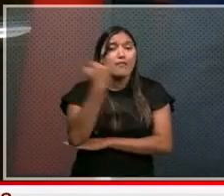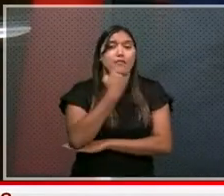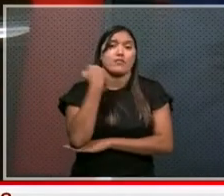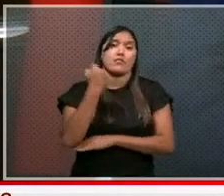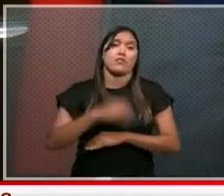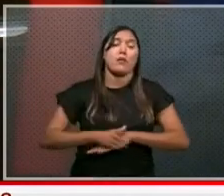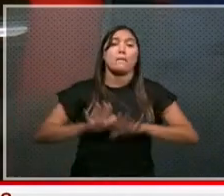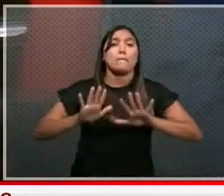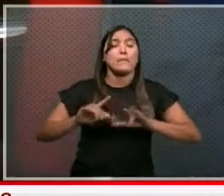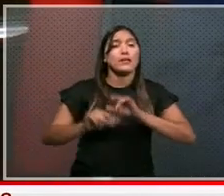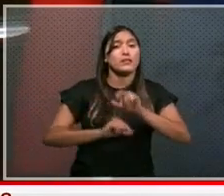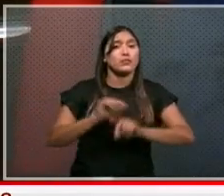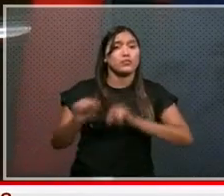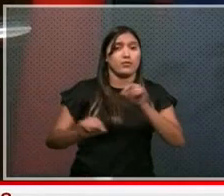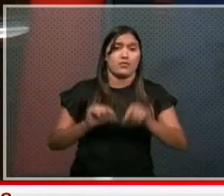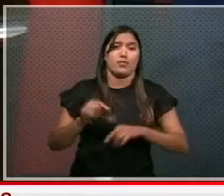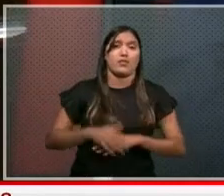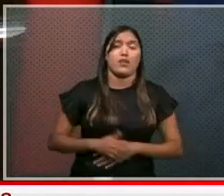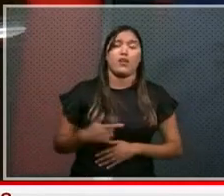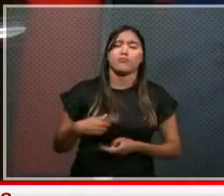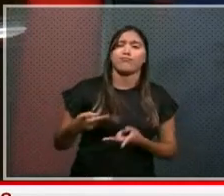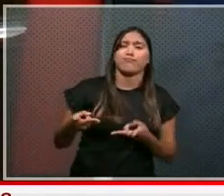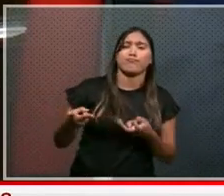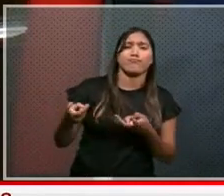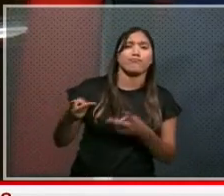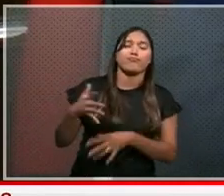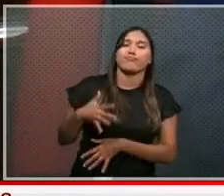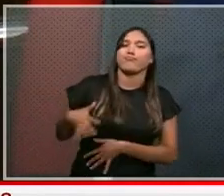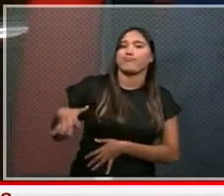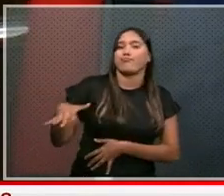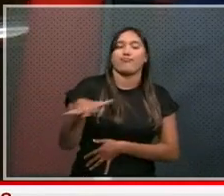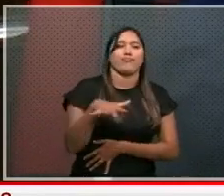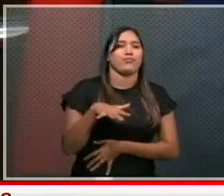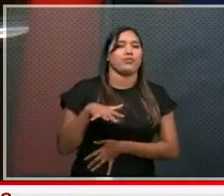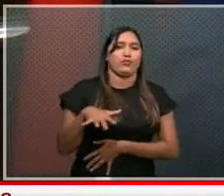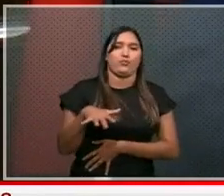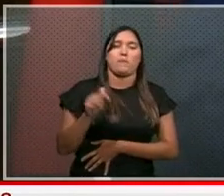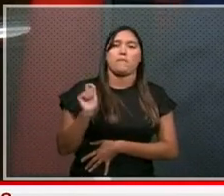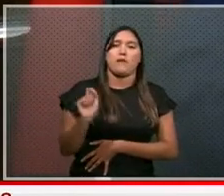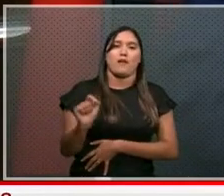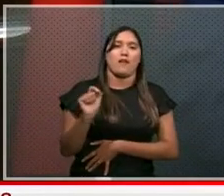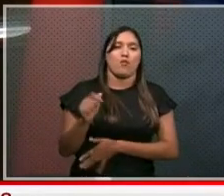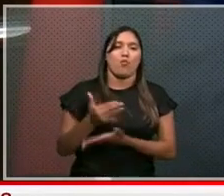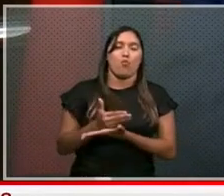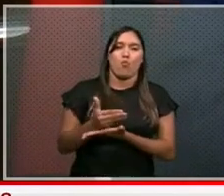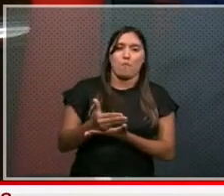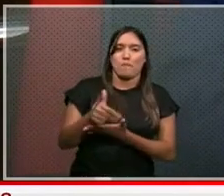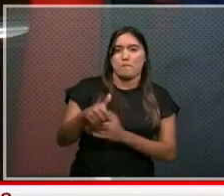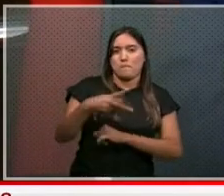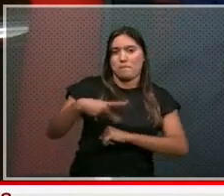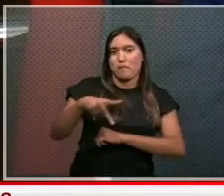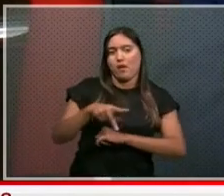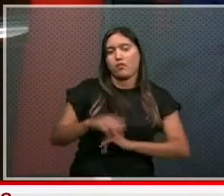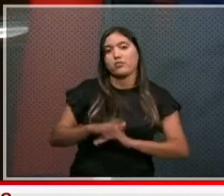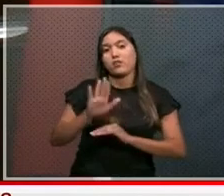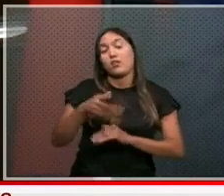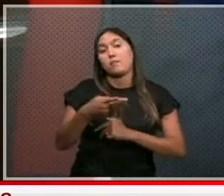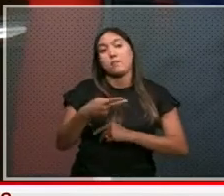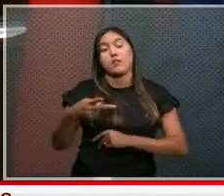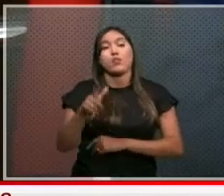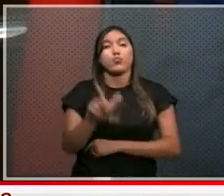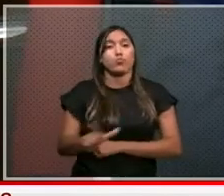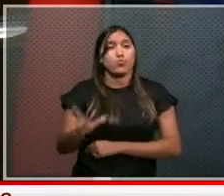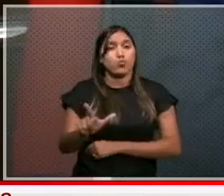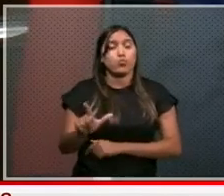mas que eu vejo que é um ambiente se consolidando no país no estado presidente Lula